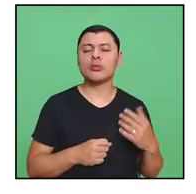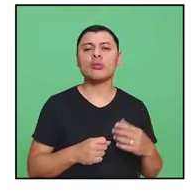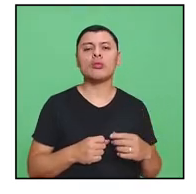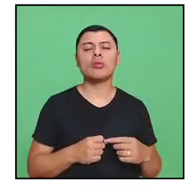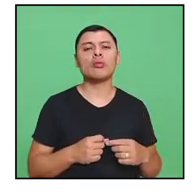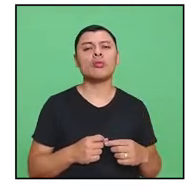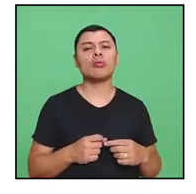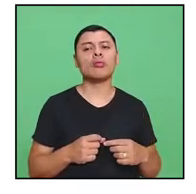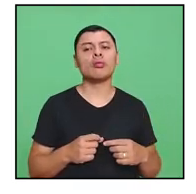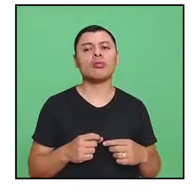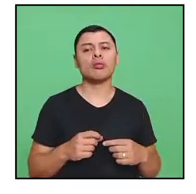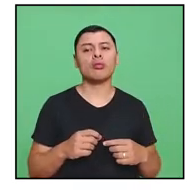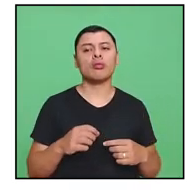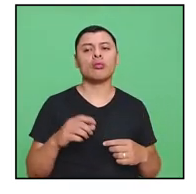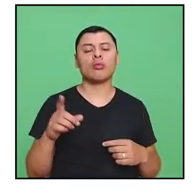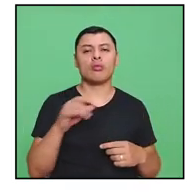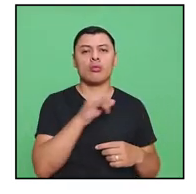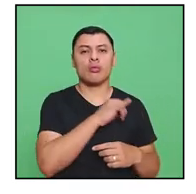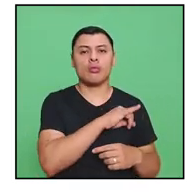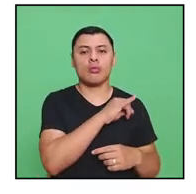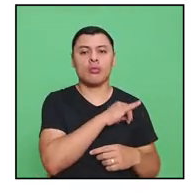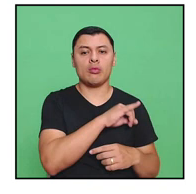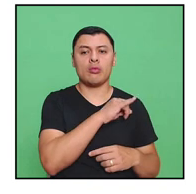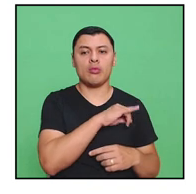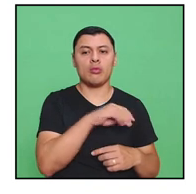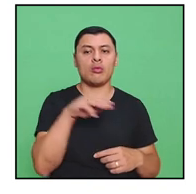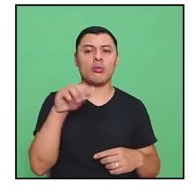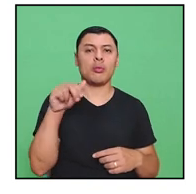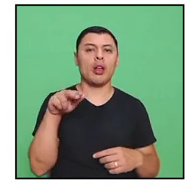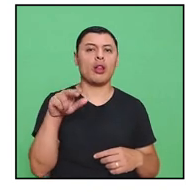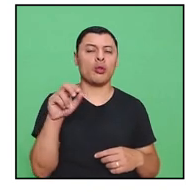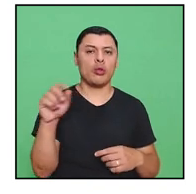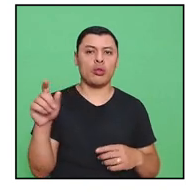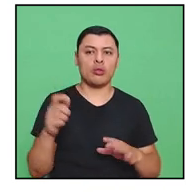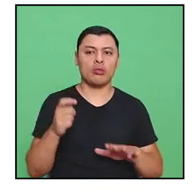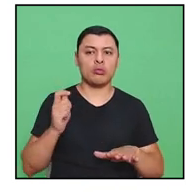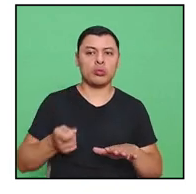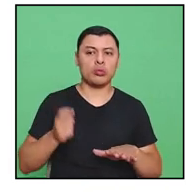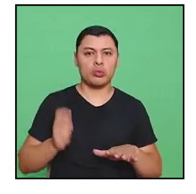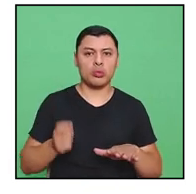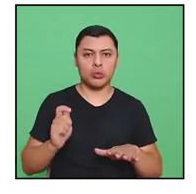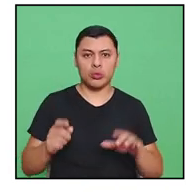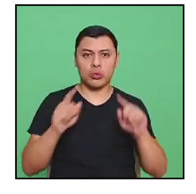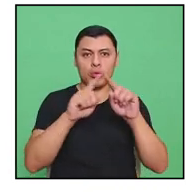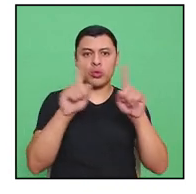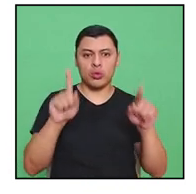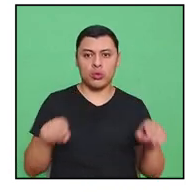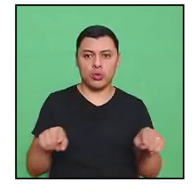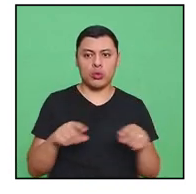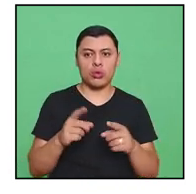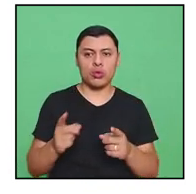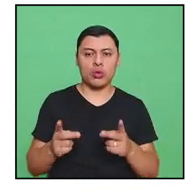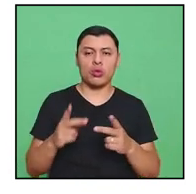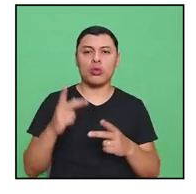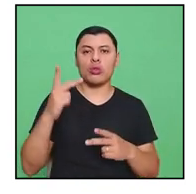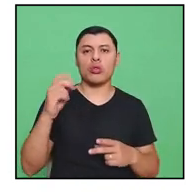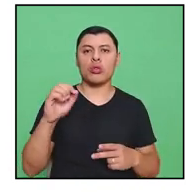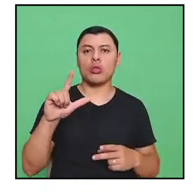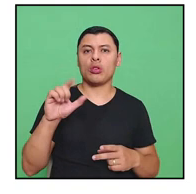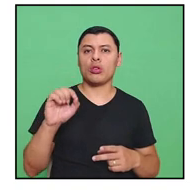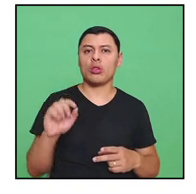o Mando Rio, que colocou para leilão um dos quadros do seu acervo, que era um quadro do Pollock, se eu não me